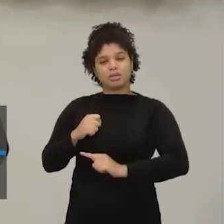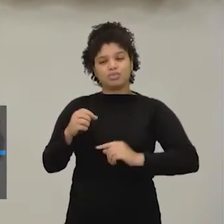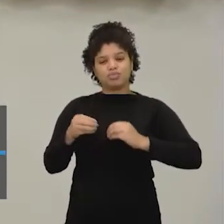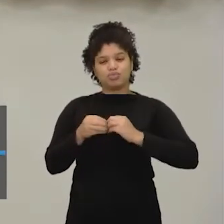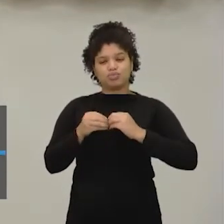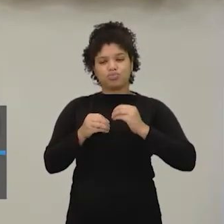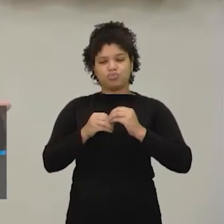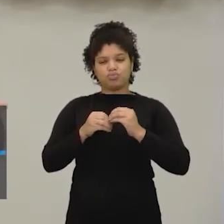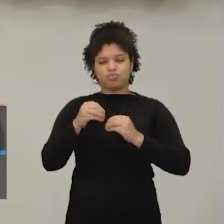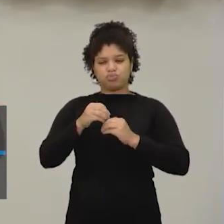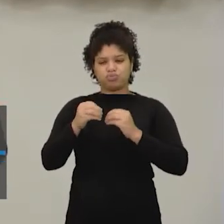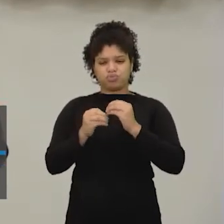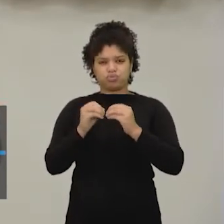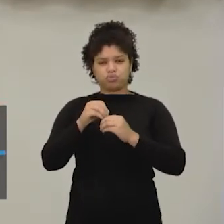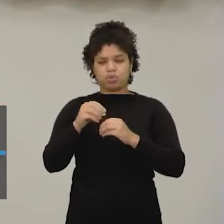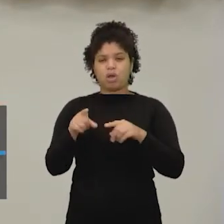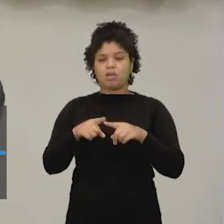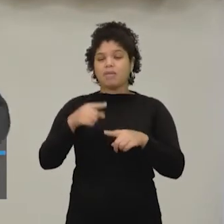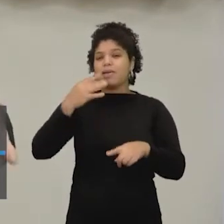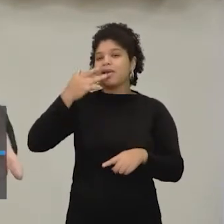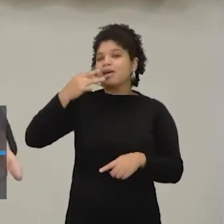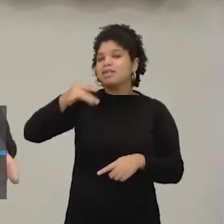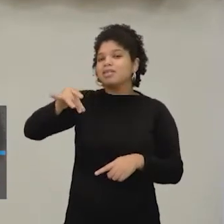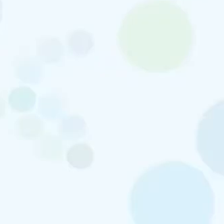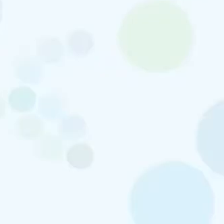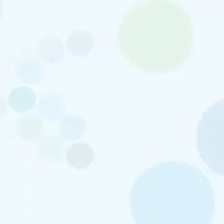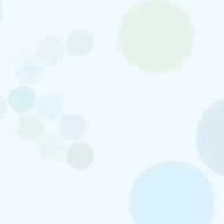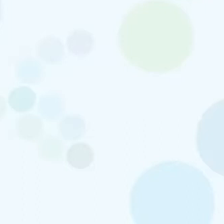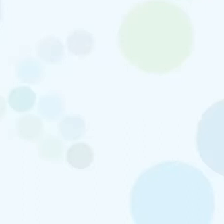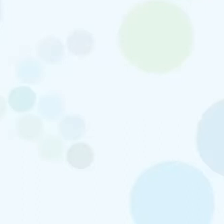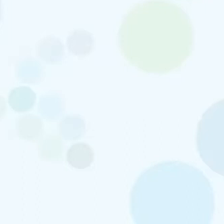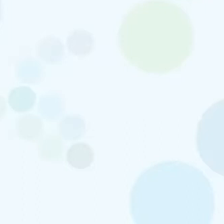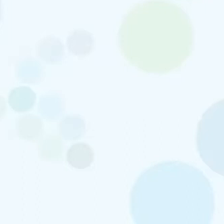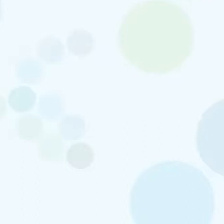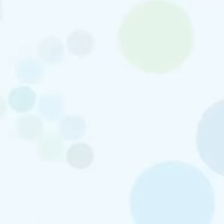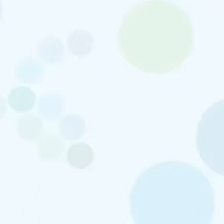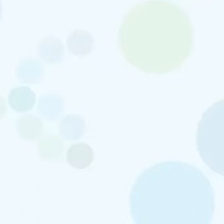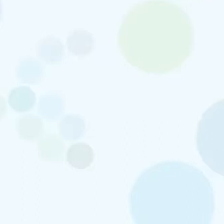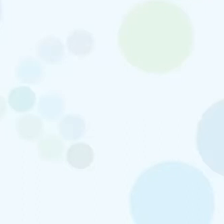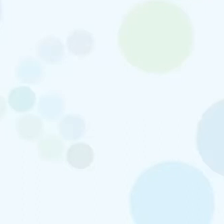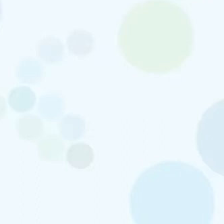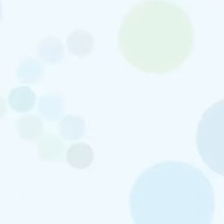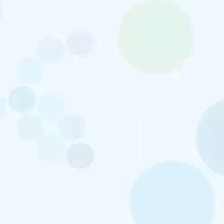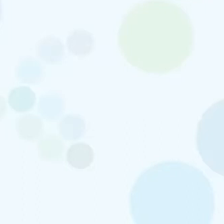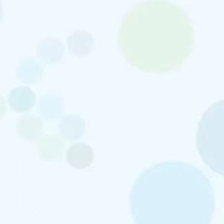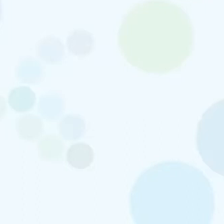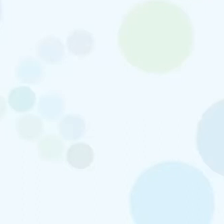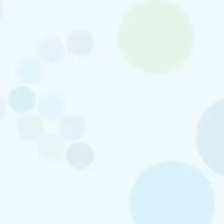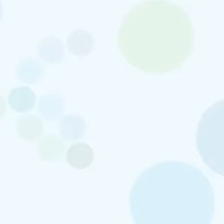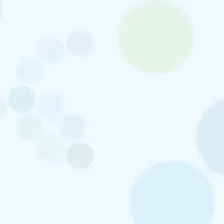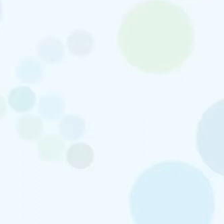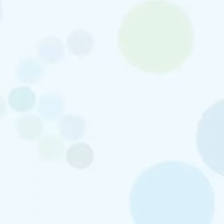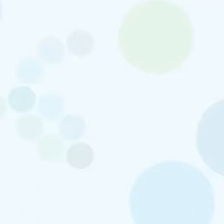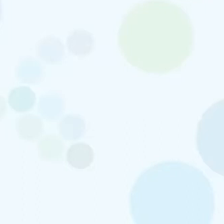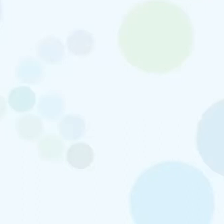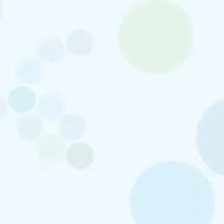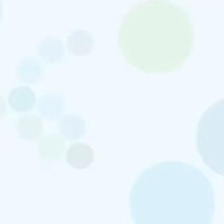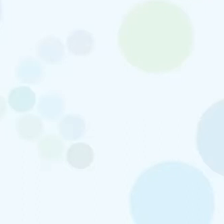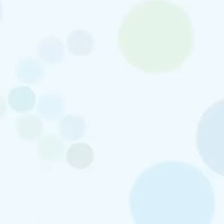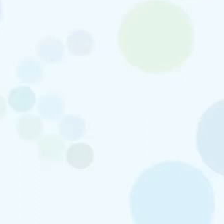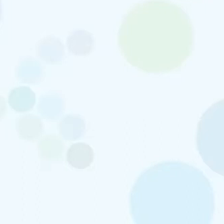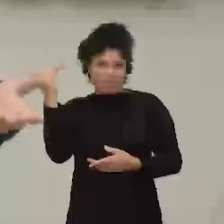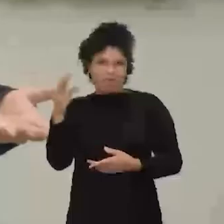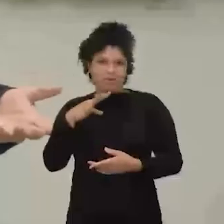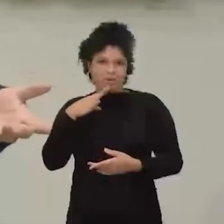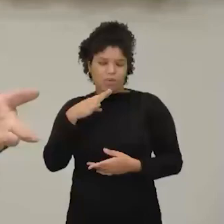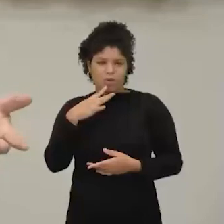produção de sal e as ligações iônicas. Por isso que a gente citou como exemplo a chapinha, porque é um dos aspectos mais falados, é